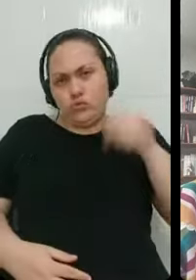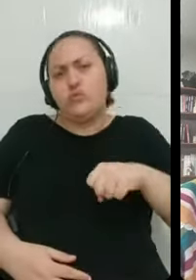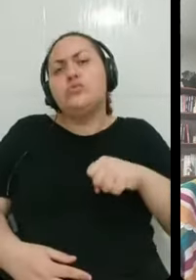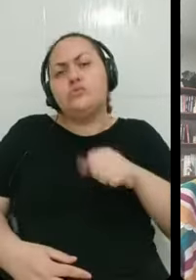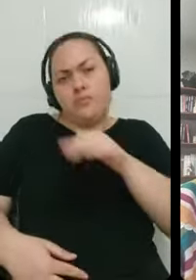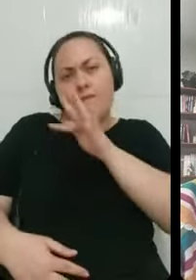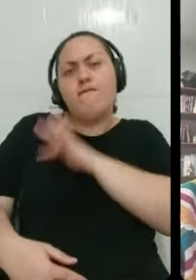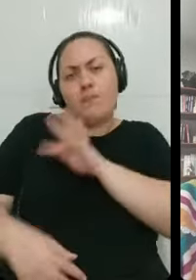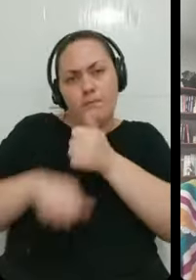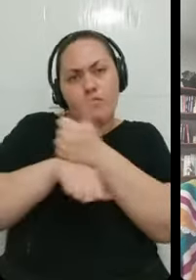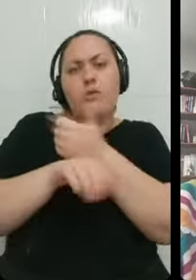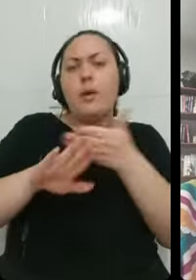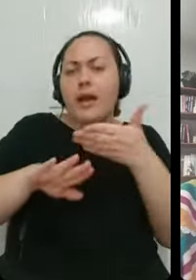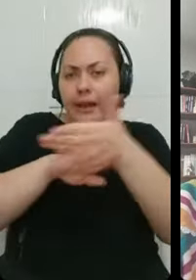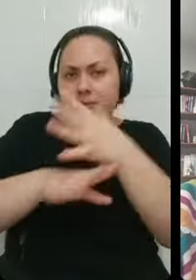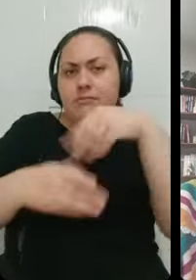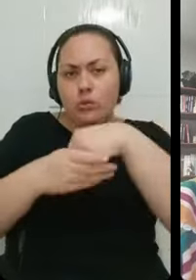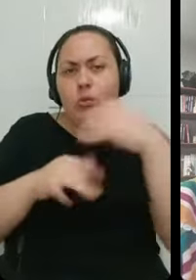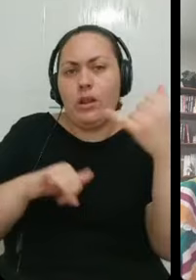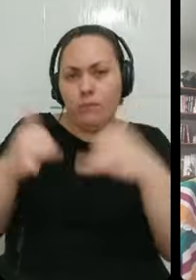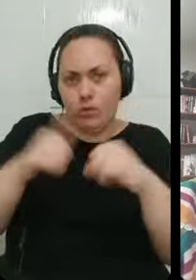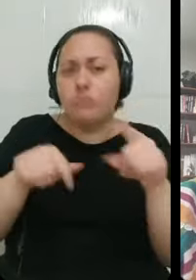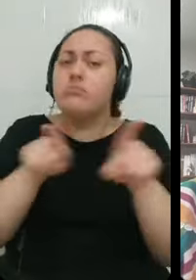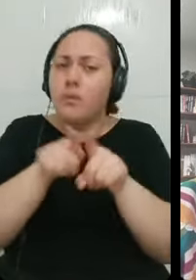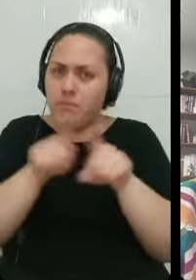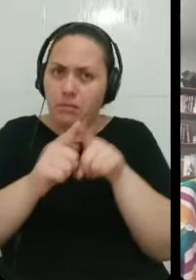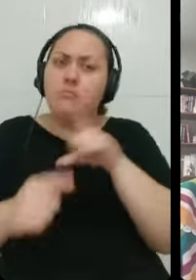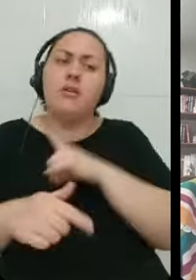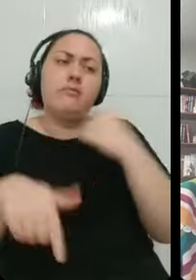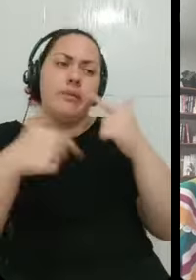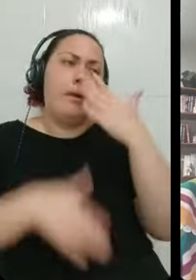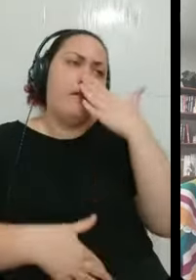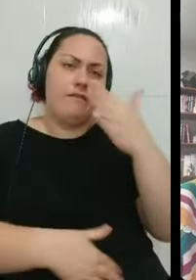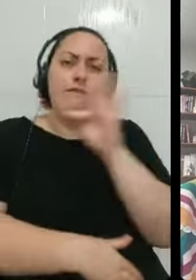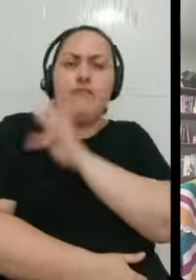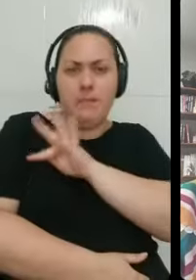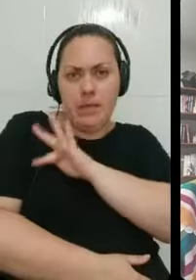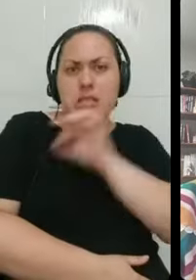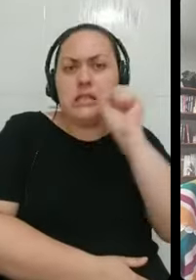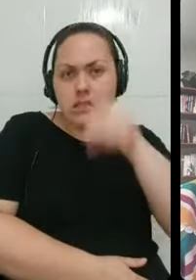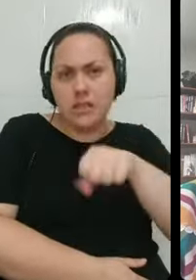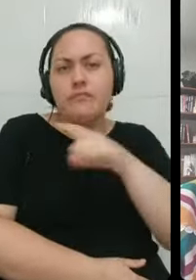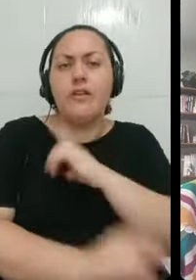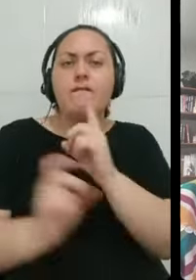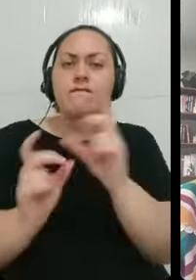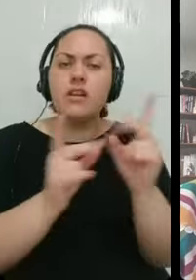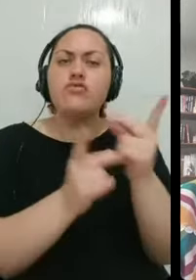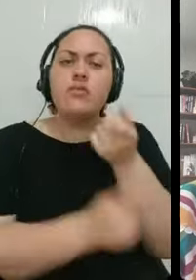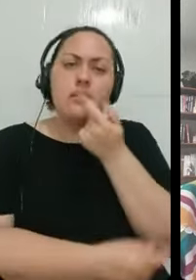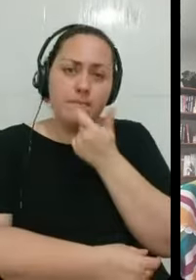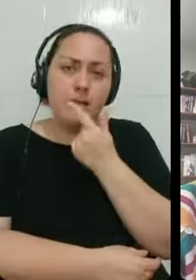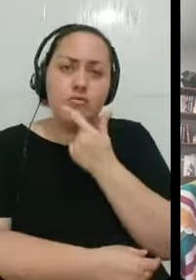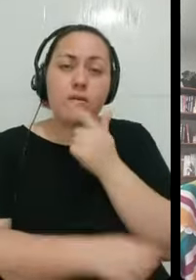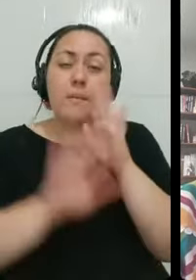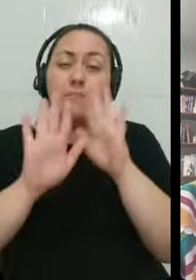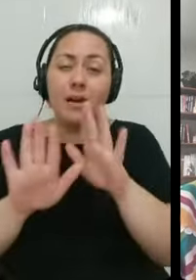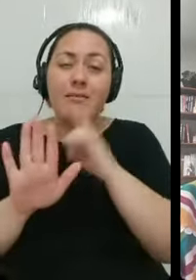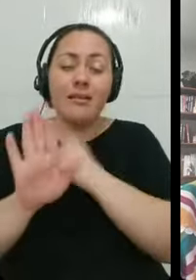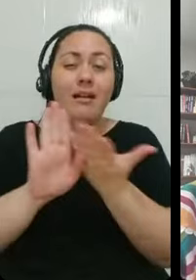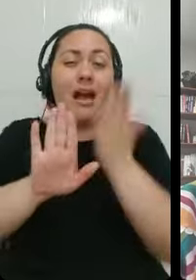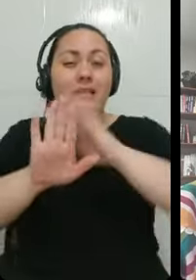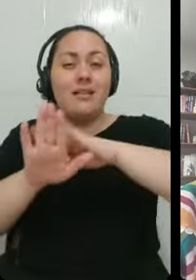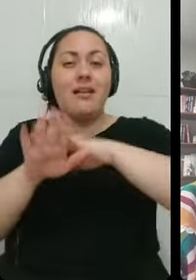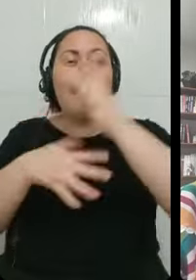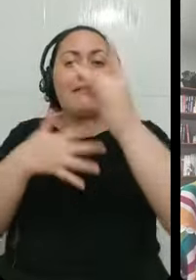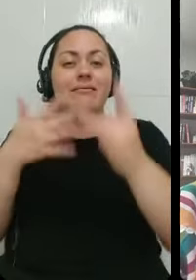laboratório, né? A gente sim trabalha na drogaria, né, na dispensação de medicamentos, mas tem todo um aspecto clínico